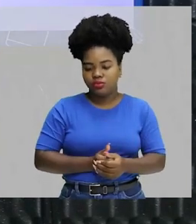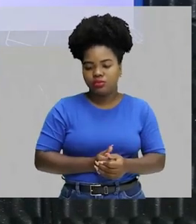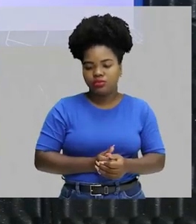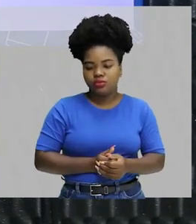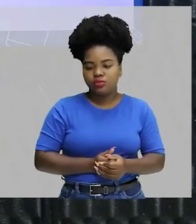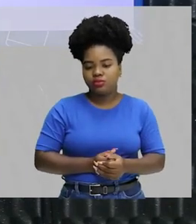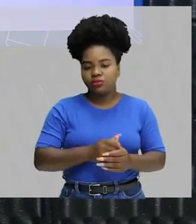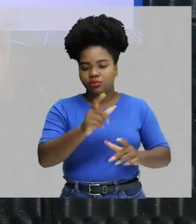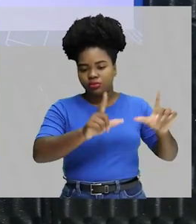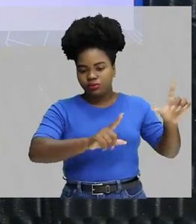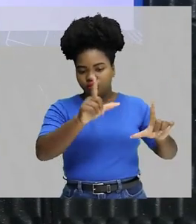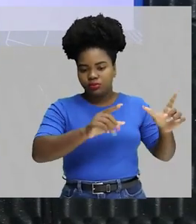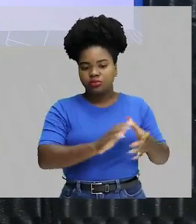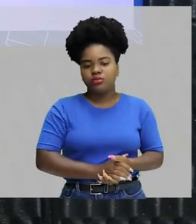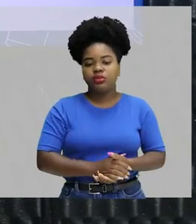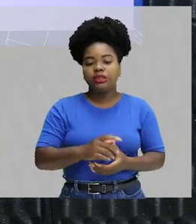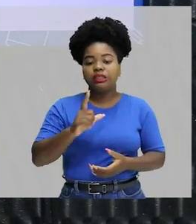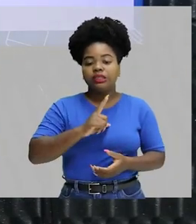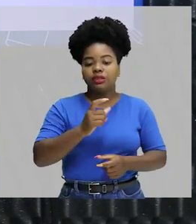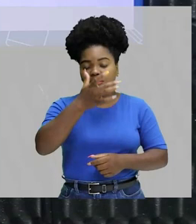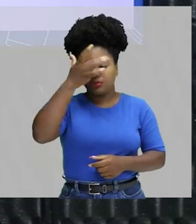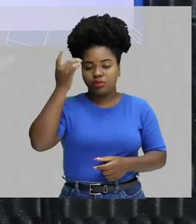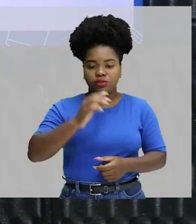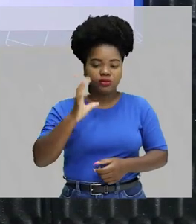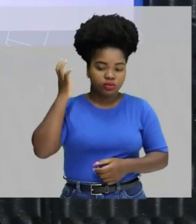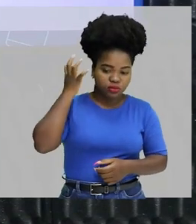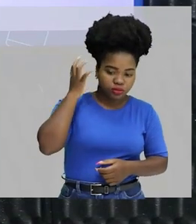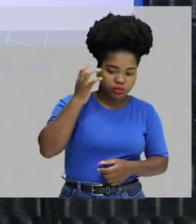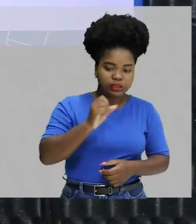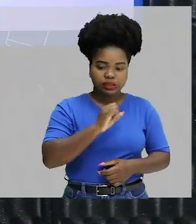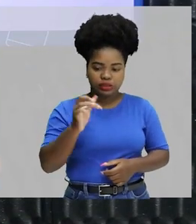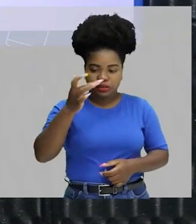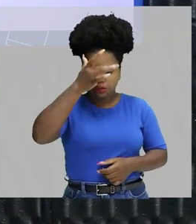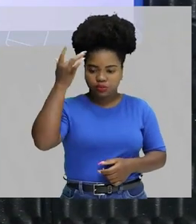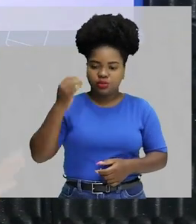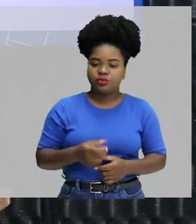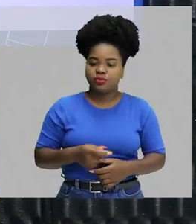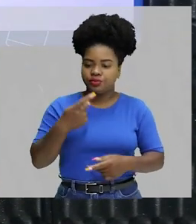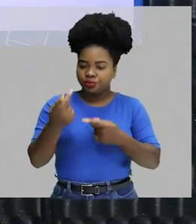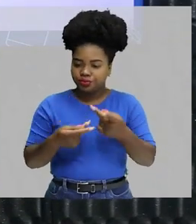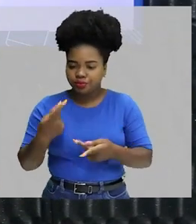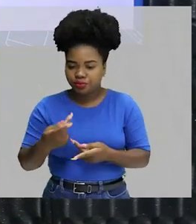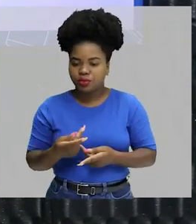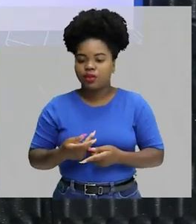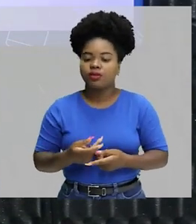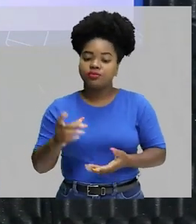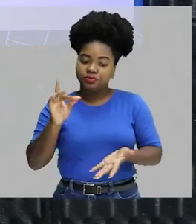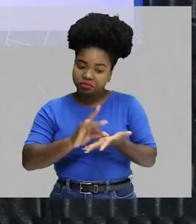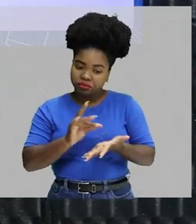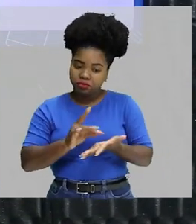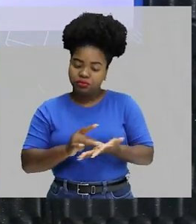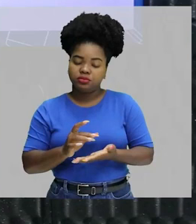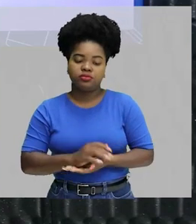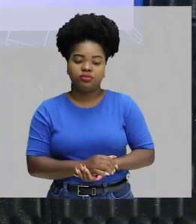gente que escuta a rádio Deu no rádio o o jornalista falou aquilo é uma verdade Universal ninguém Muda